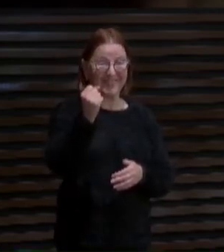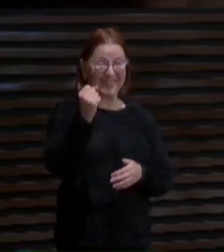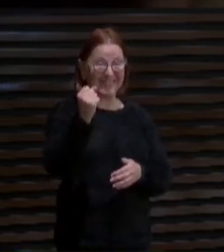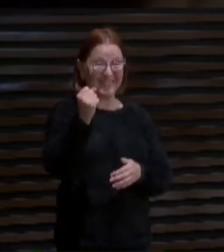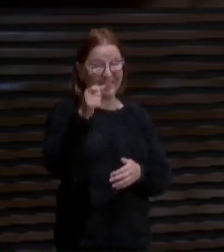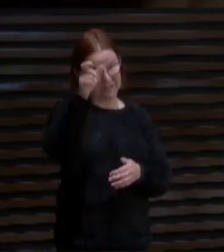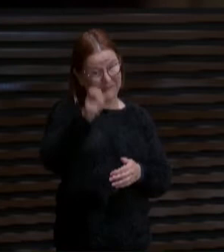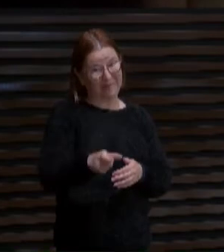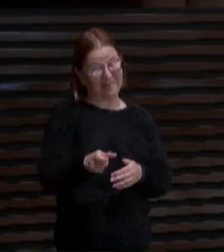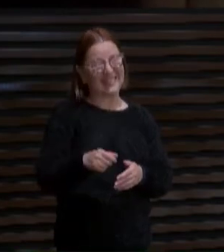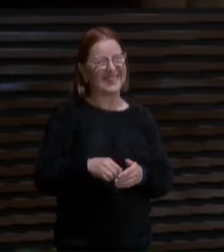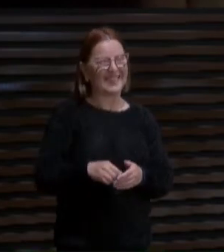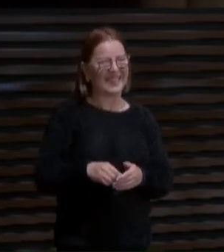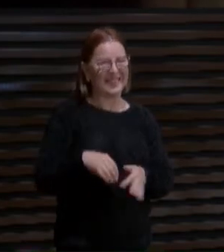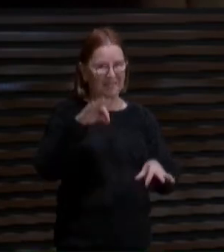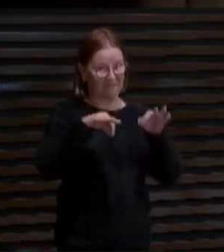a pessoa